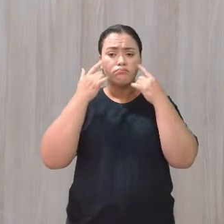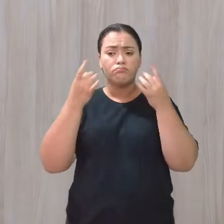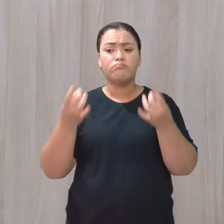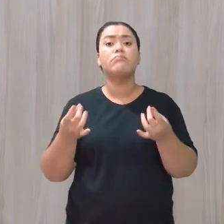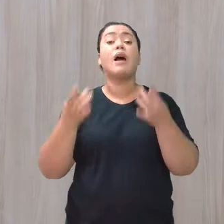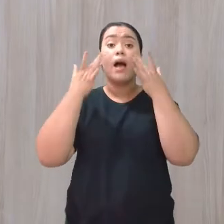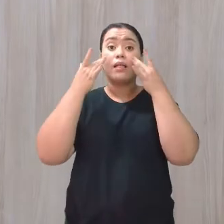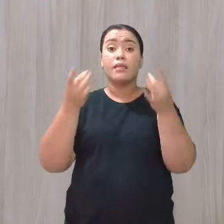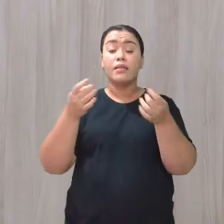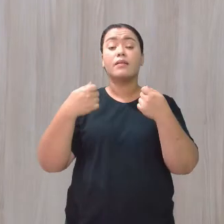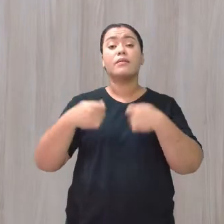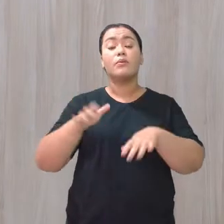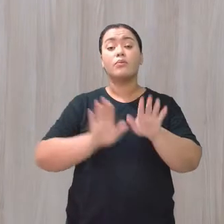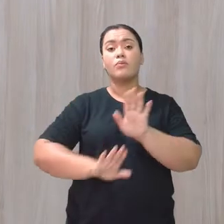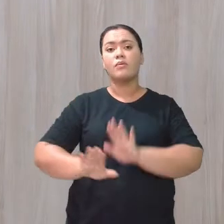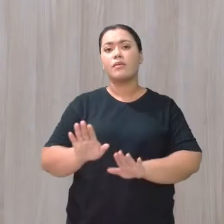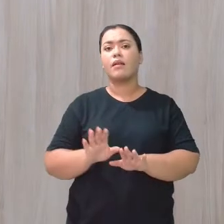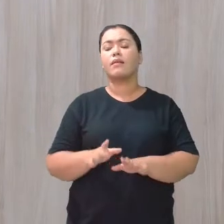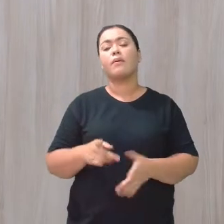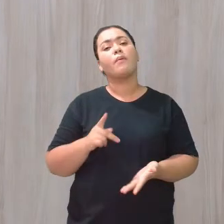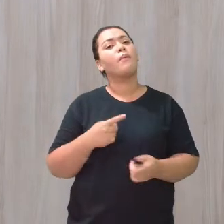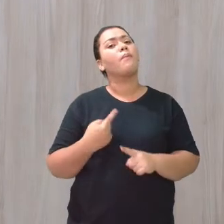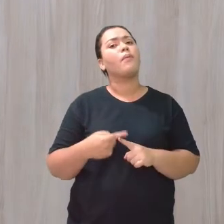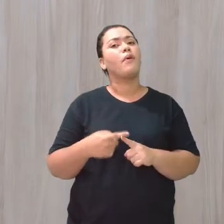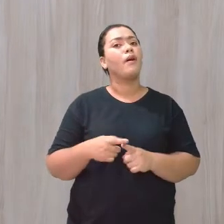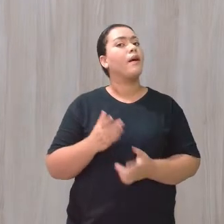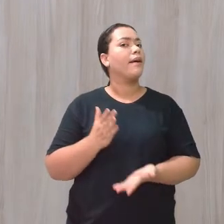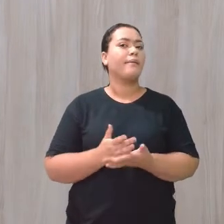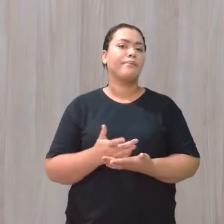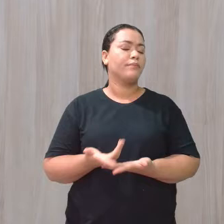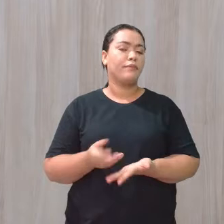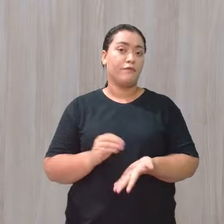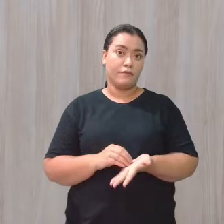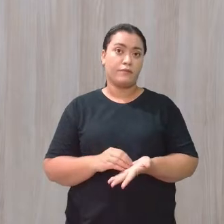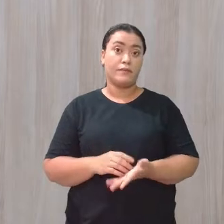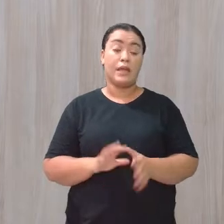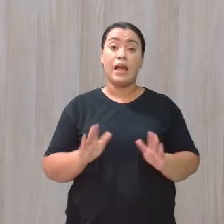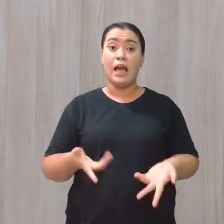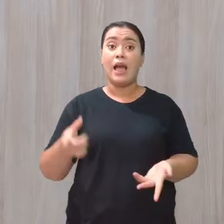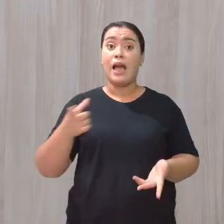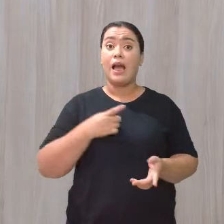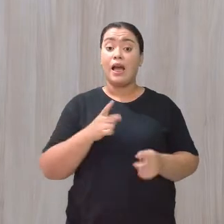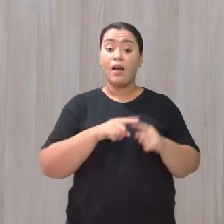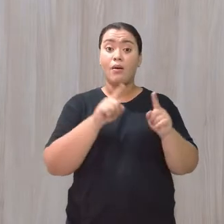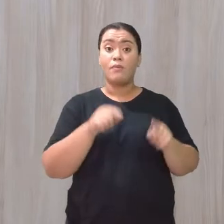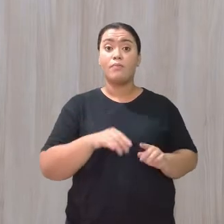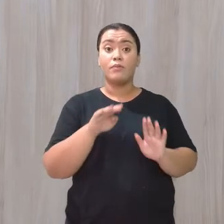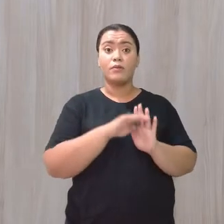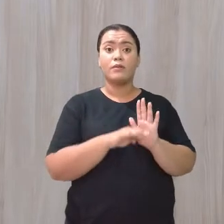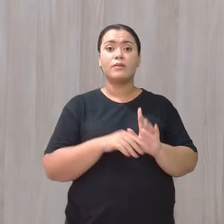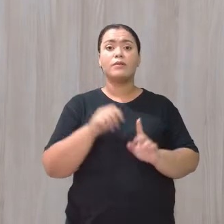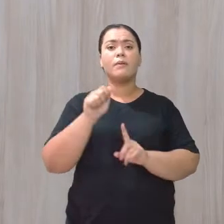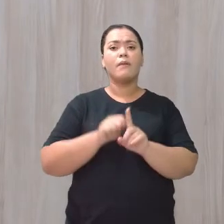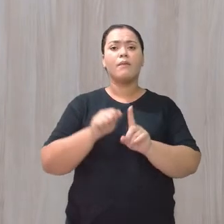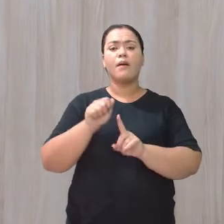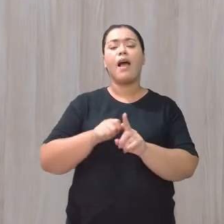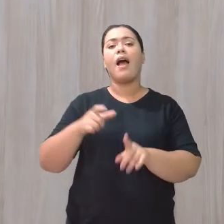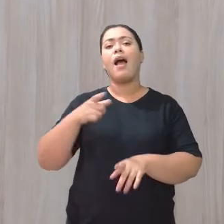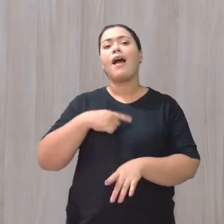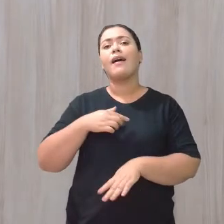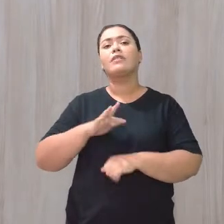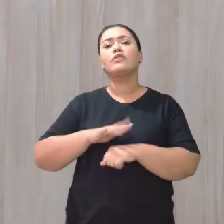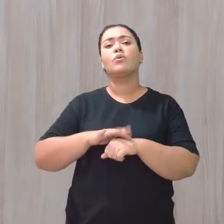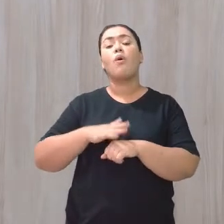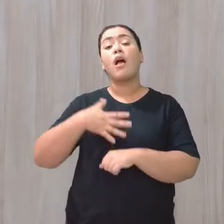realmente ainda não acabou. E todo mês nós temos um projeto de todo mês, aquelas doenças que